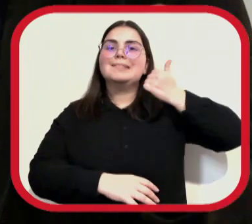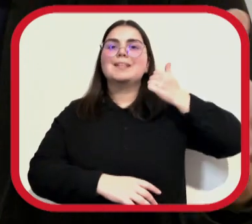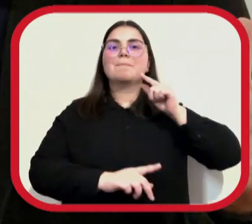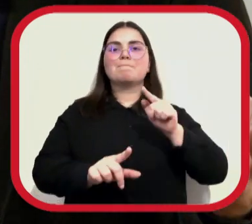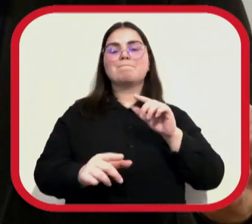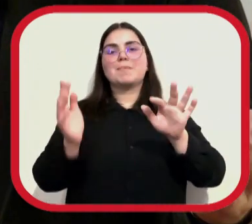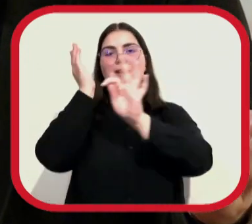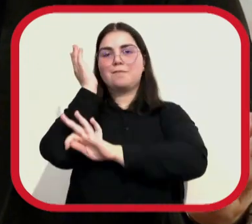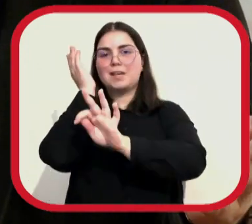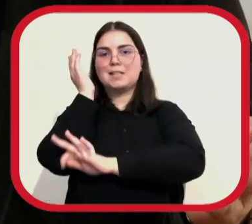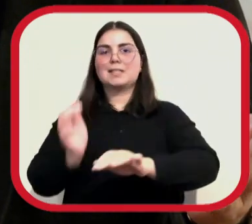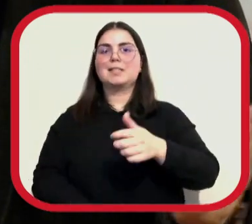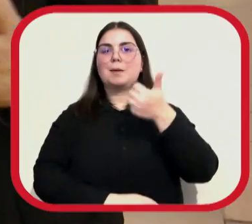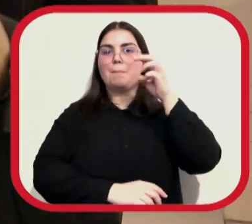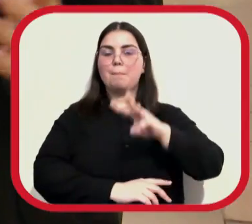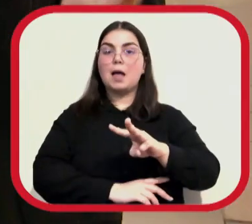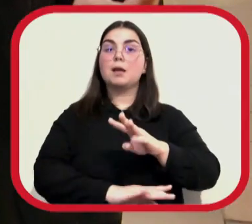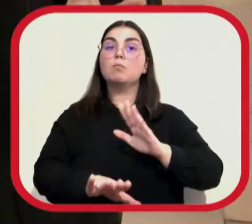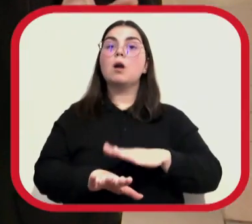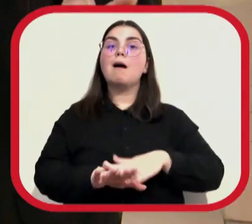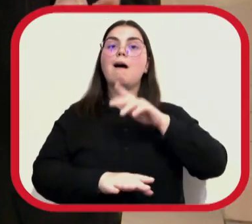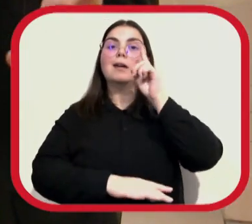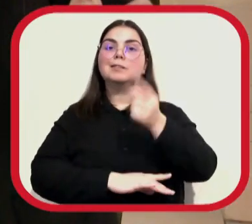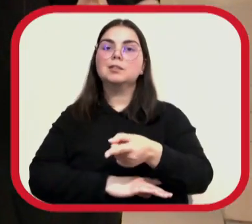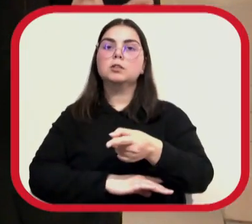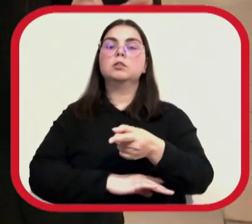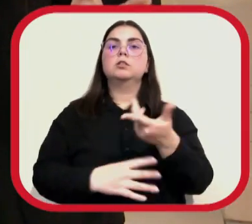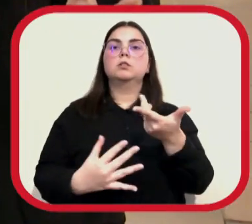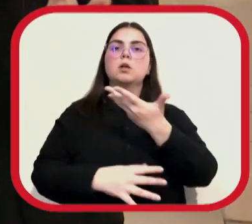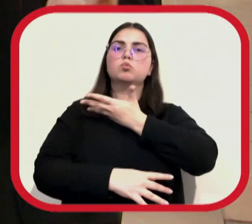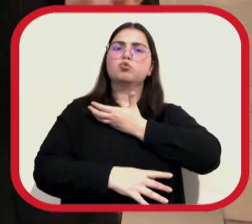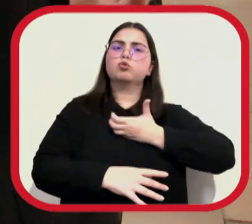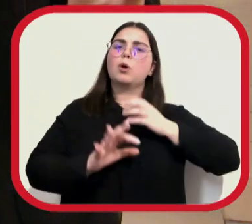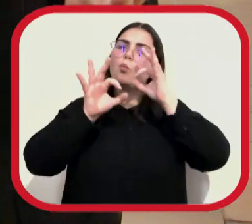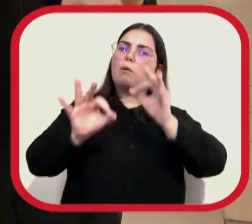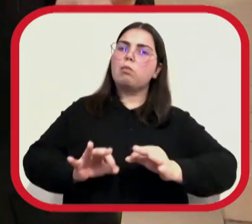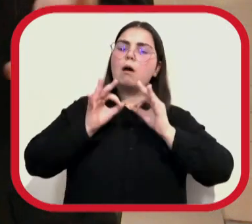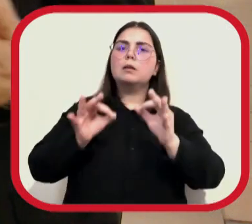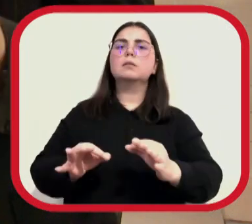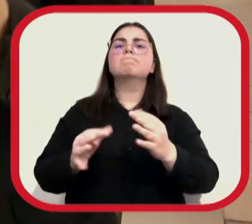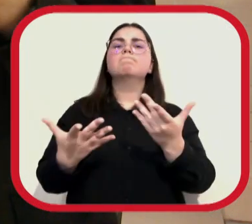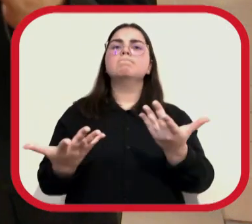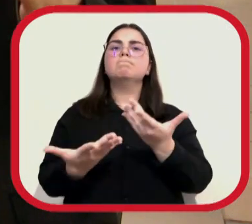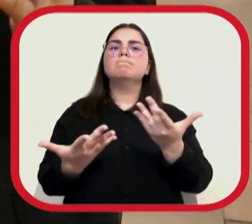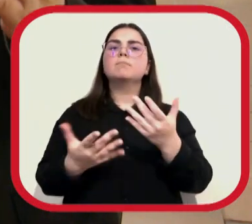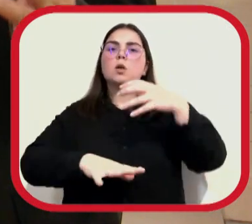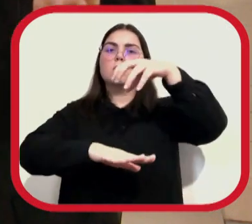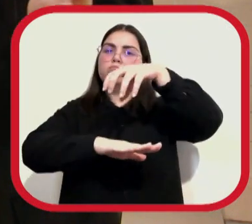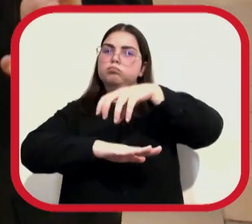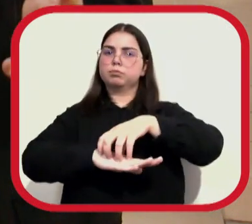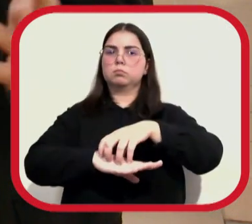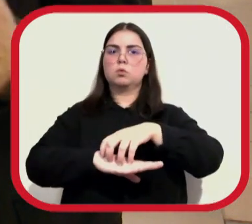importância na freguesia de Belém. Desde logo por preservar um